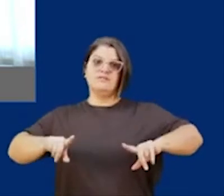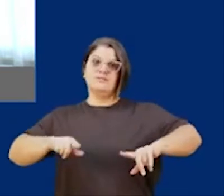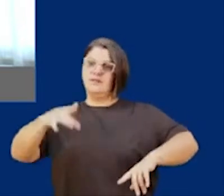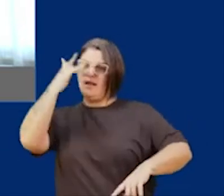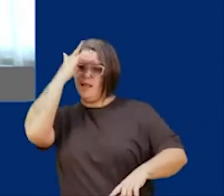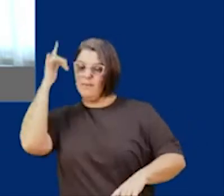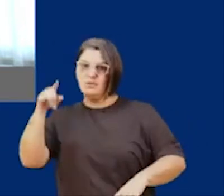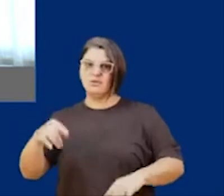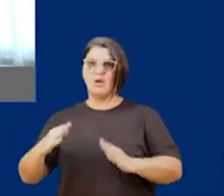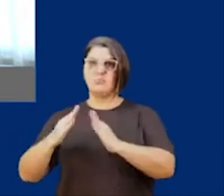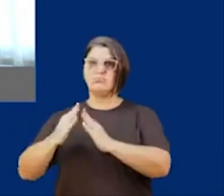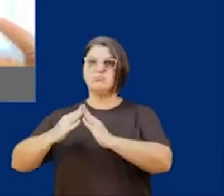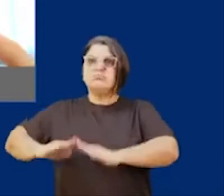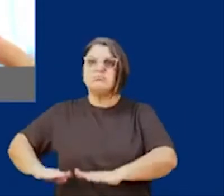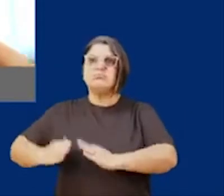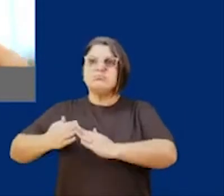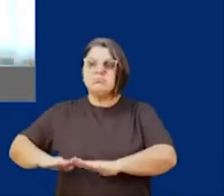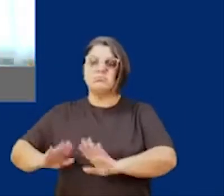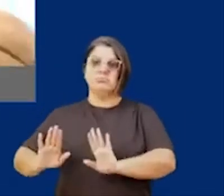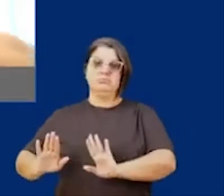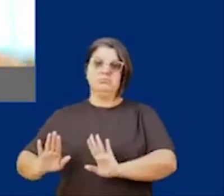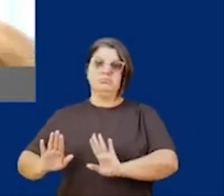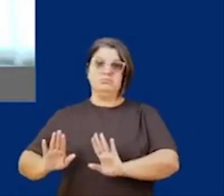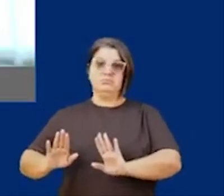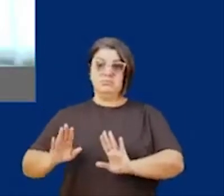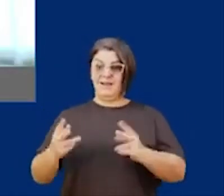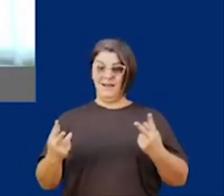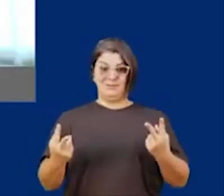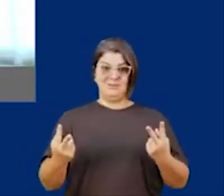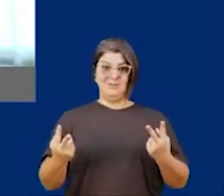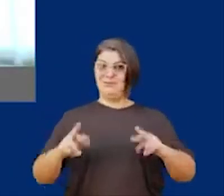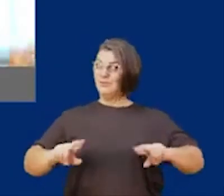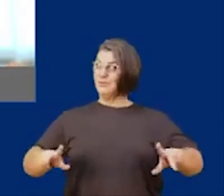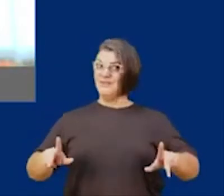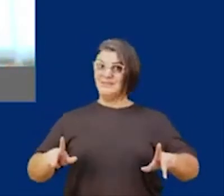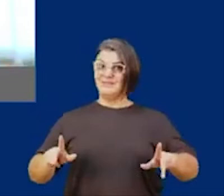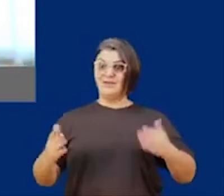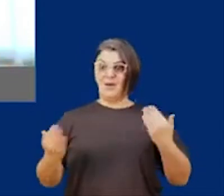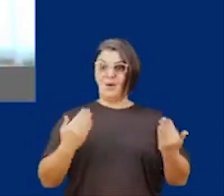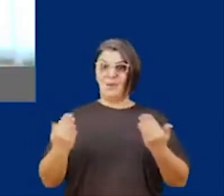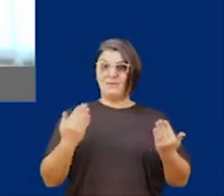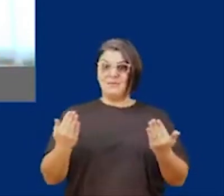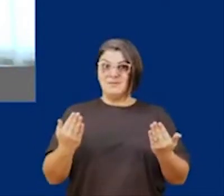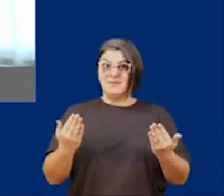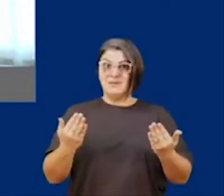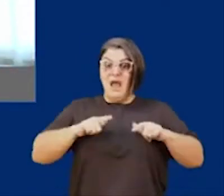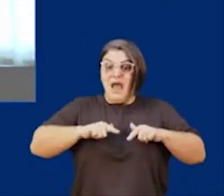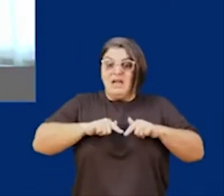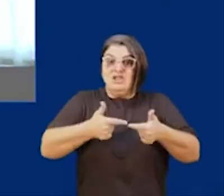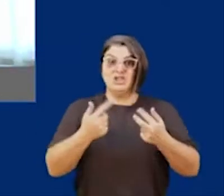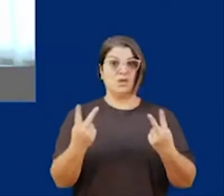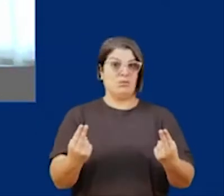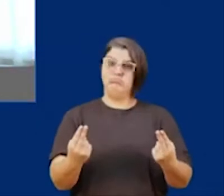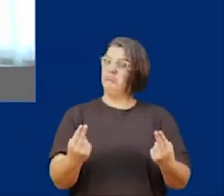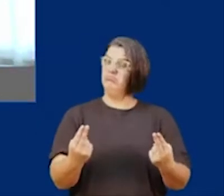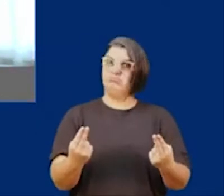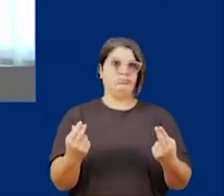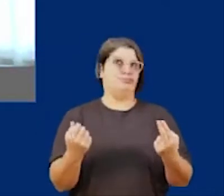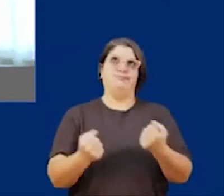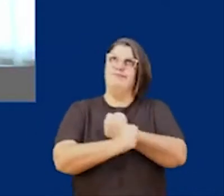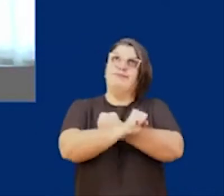de casa, né? Então, eu não posso querer que as pessoas ajam iguais se a vida delas é muito diferente. Mas eu acho que é importante a referência